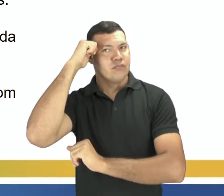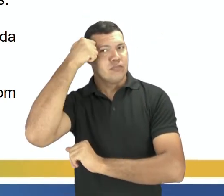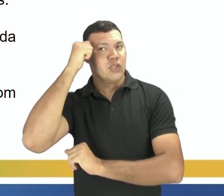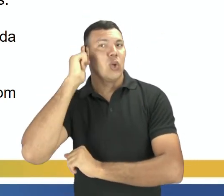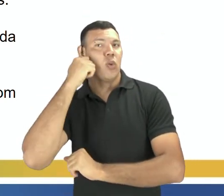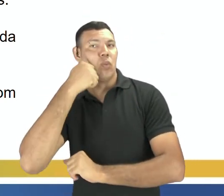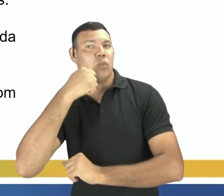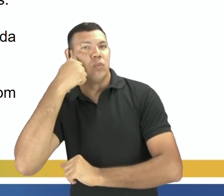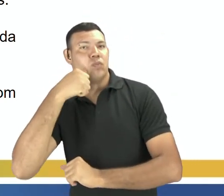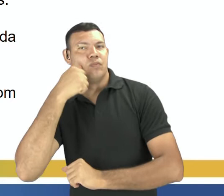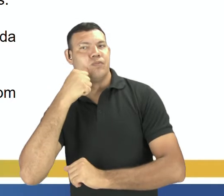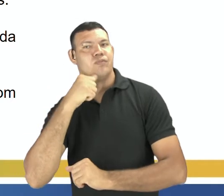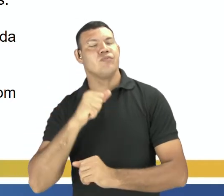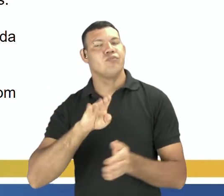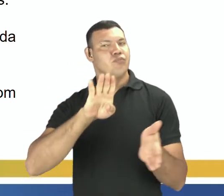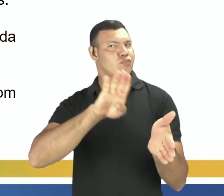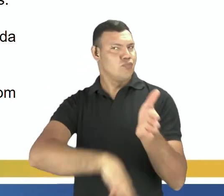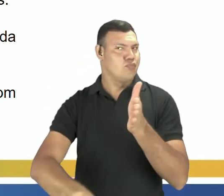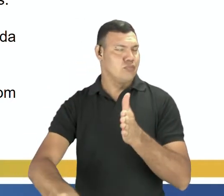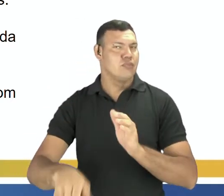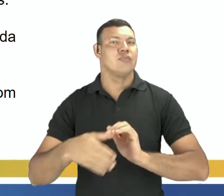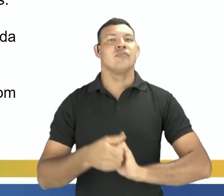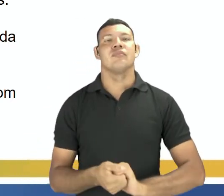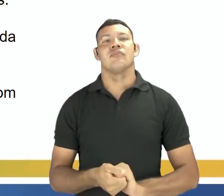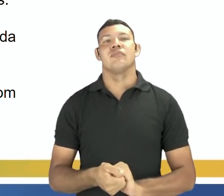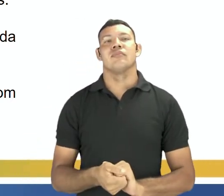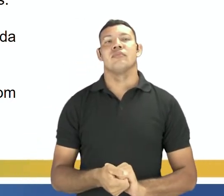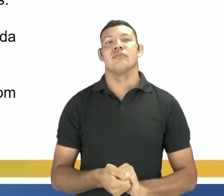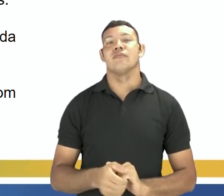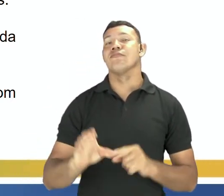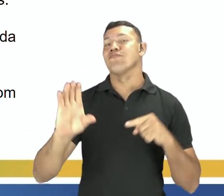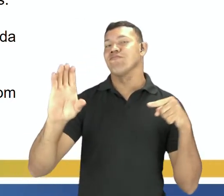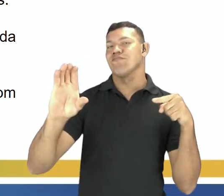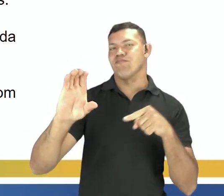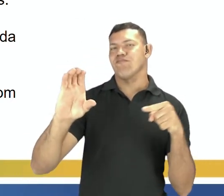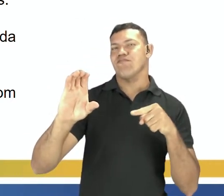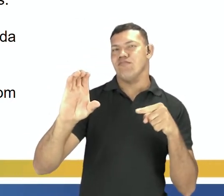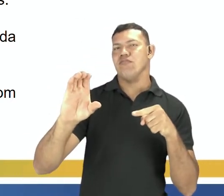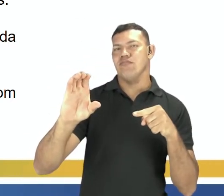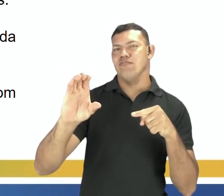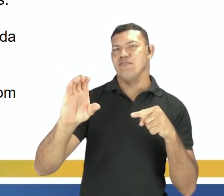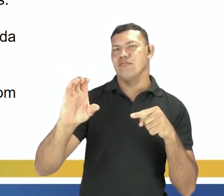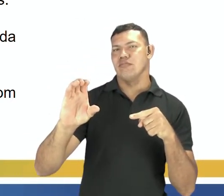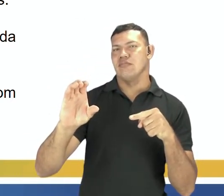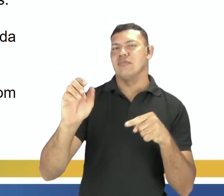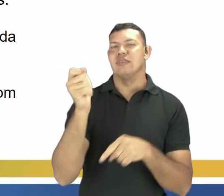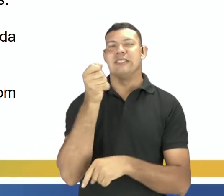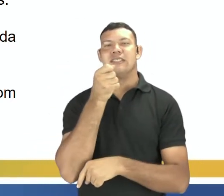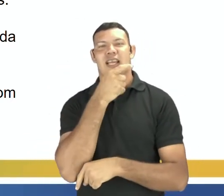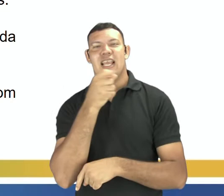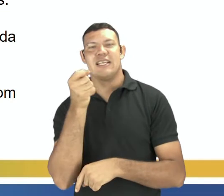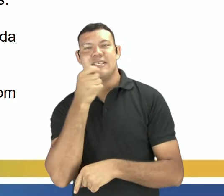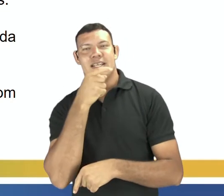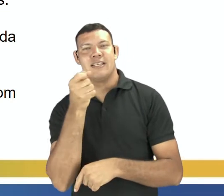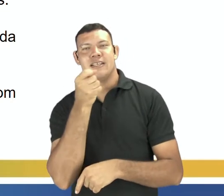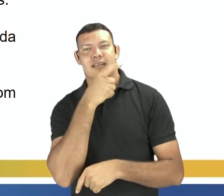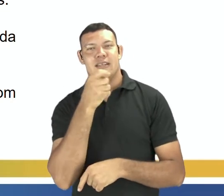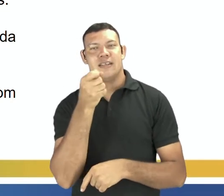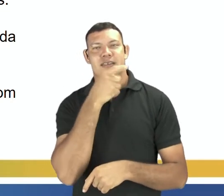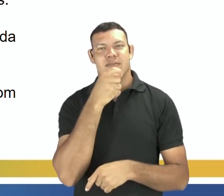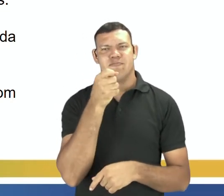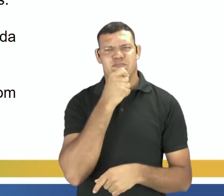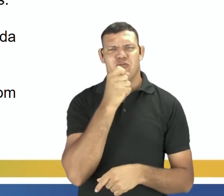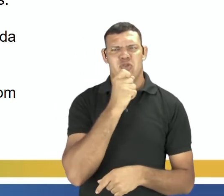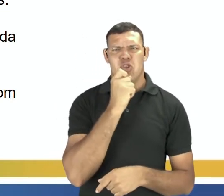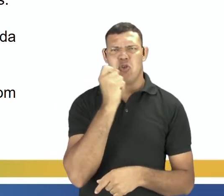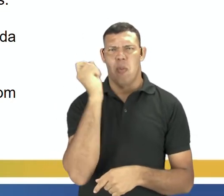Então, nós vamos descartar mais uma alternativa aí. Depois vamos lá para C. Ironia do padre a respeito da senhora, que era